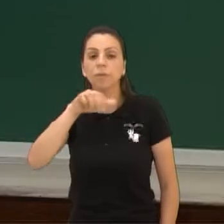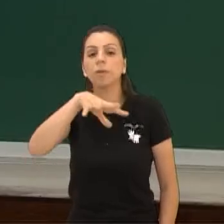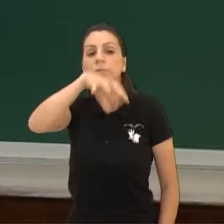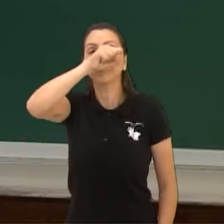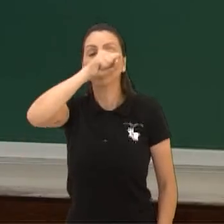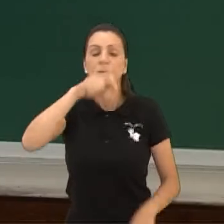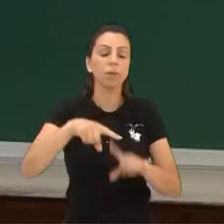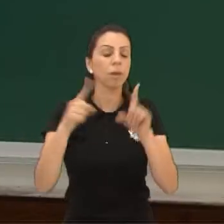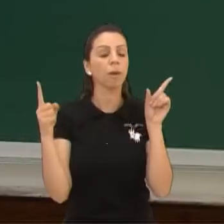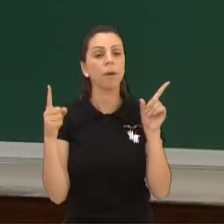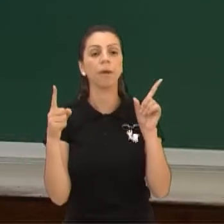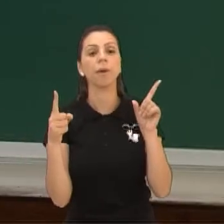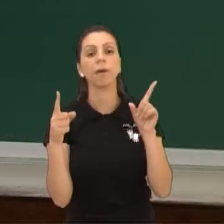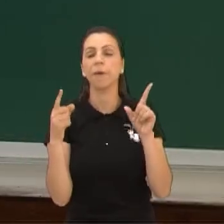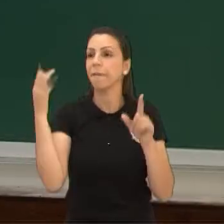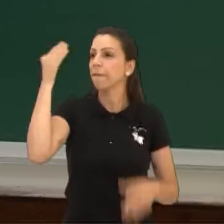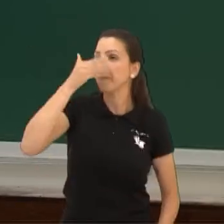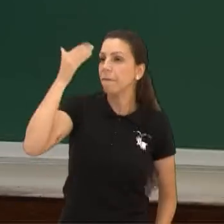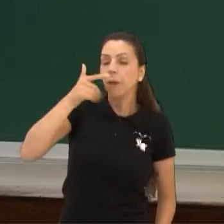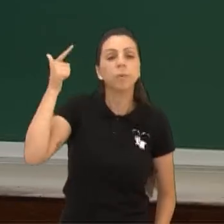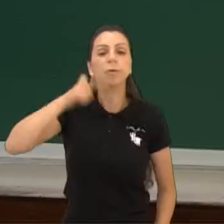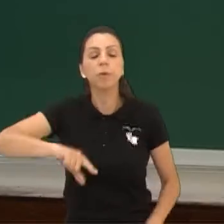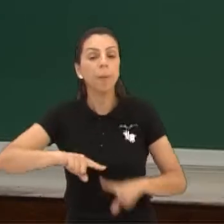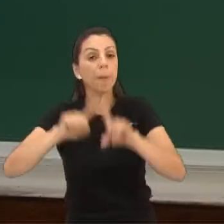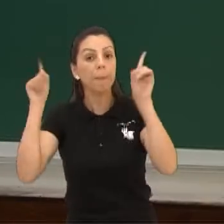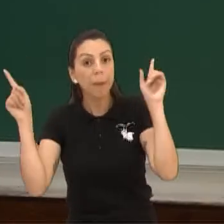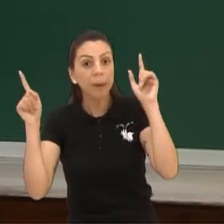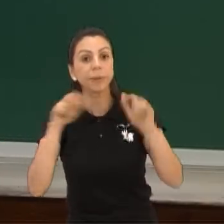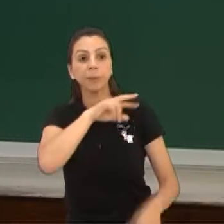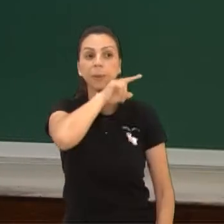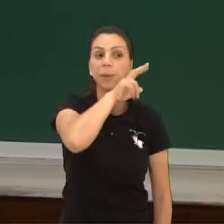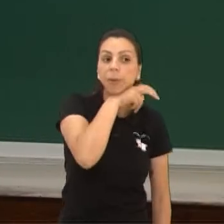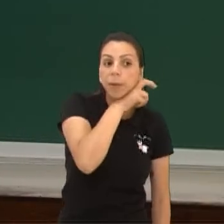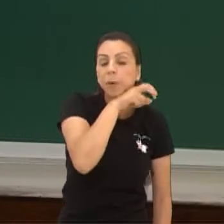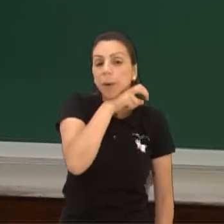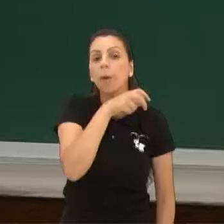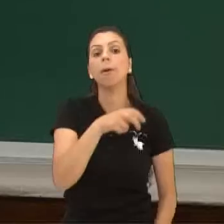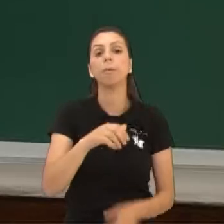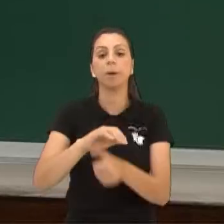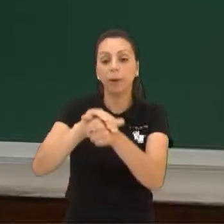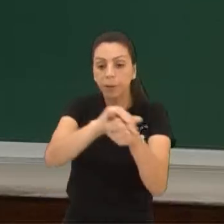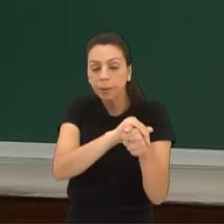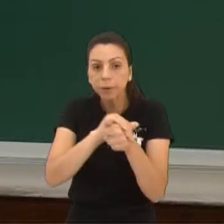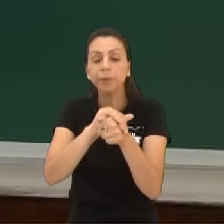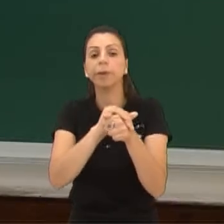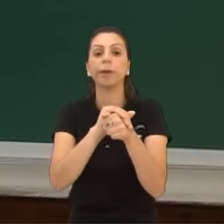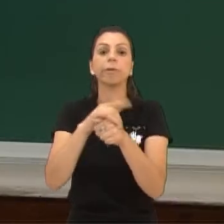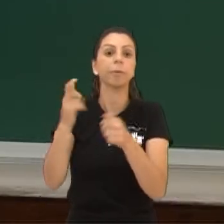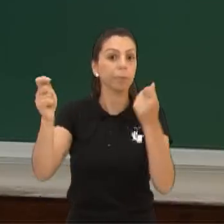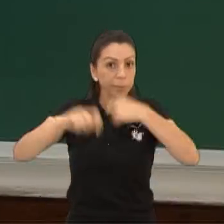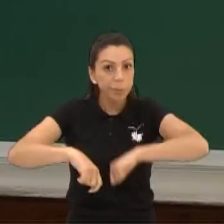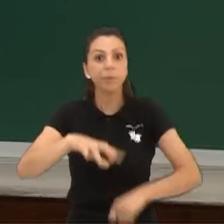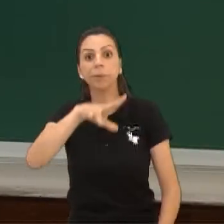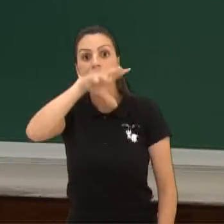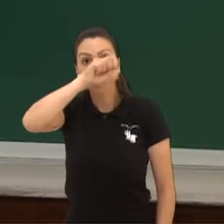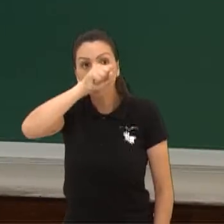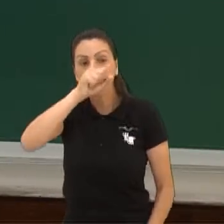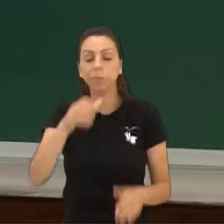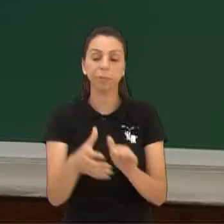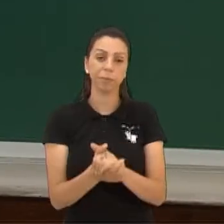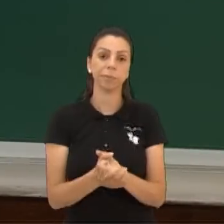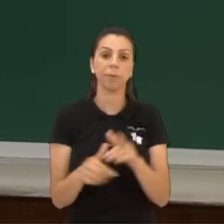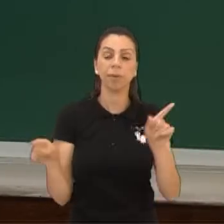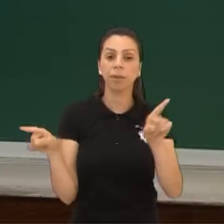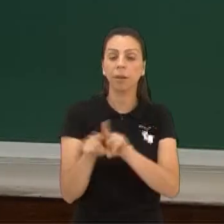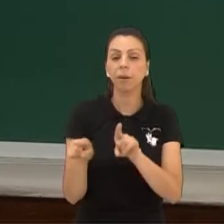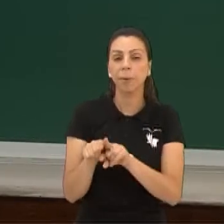o peixe, o canguru ali vivo sem esse gás. O gás carbônico, que é utilizado aqui pelos